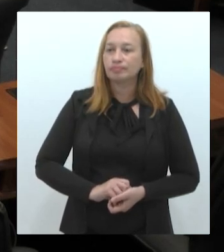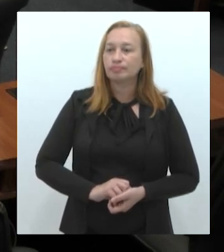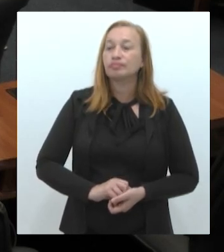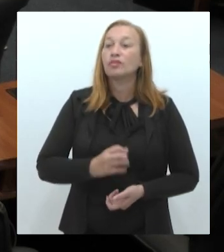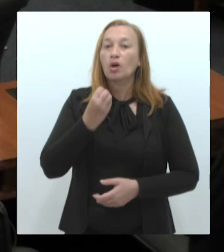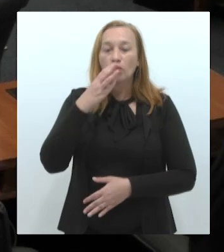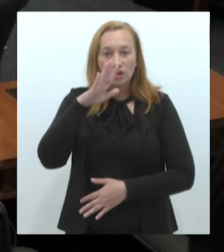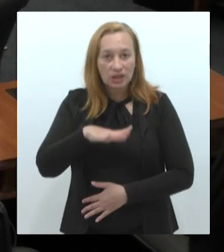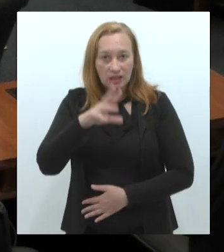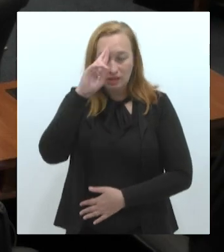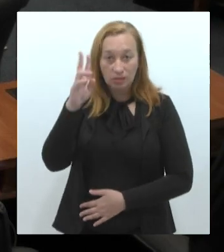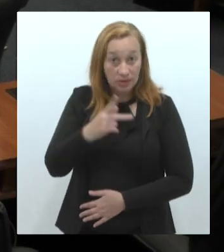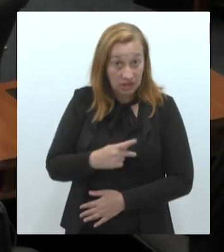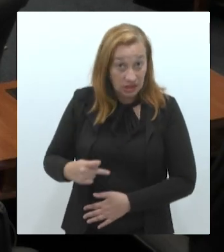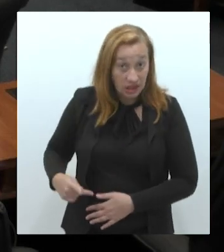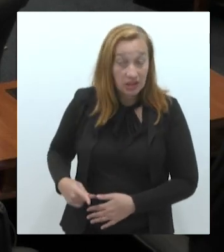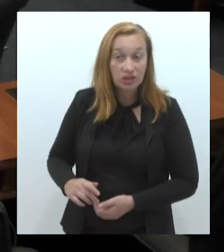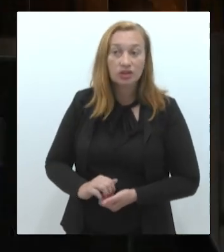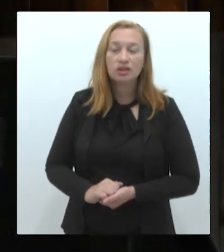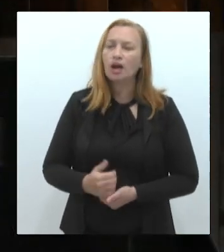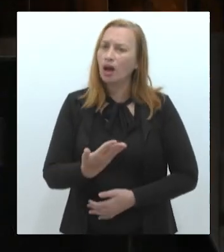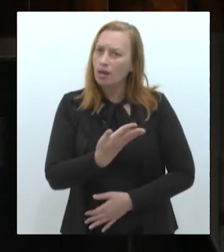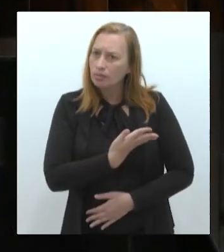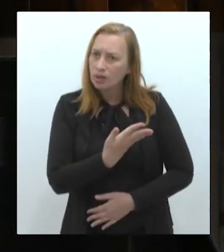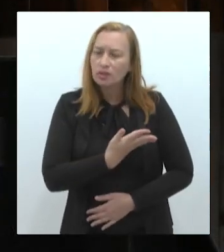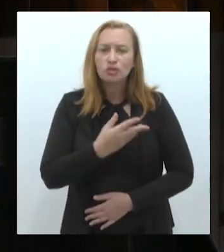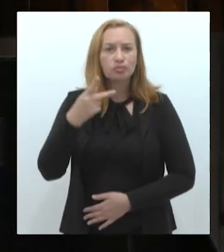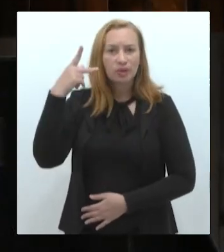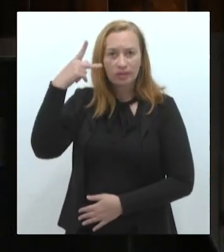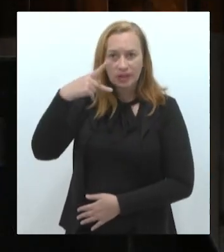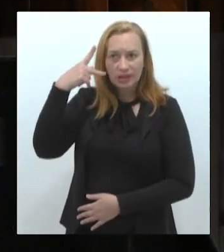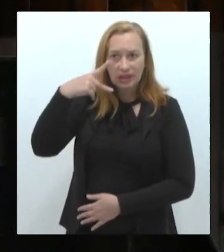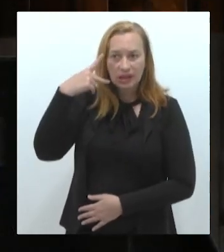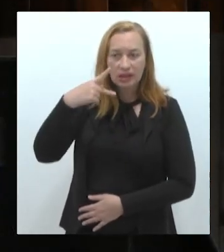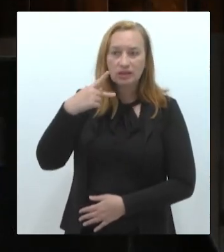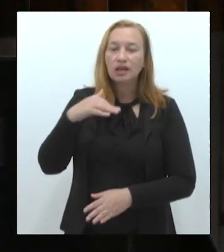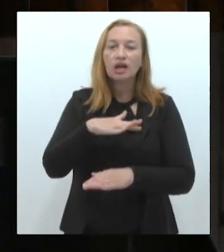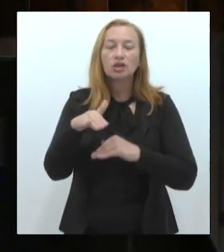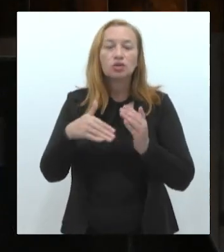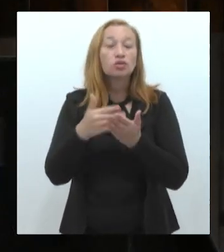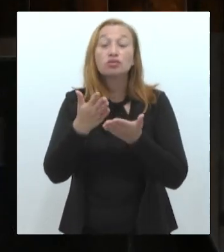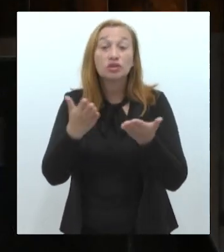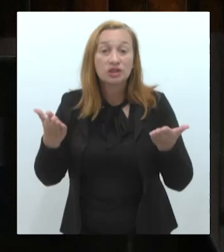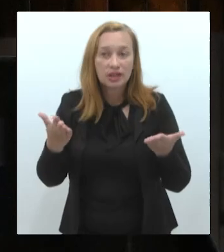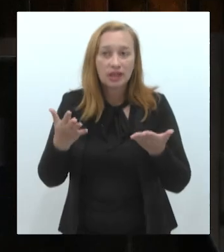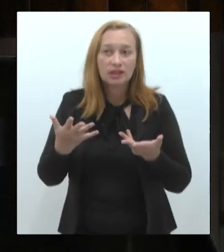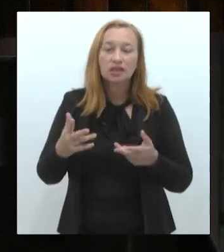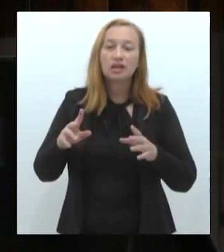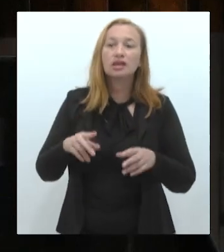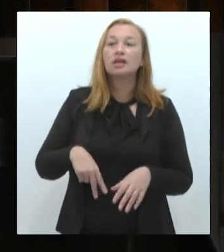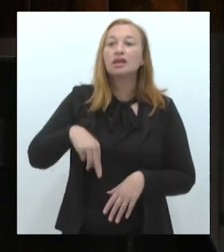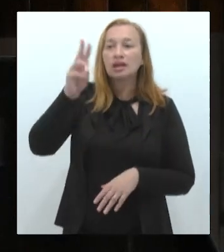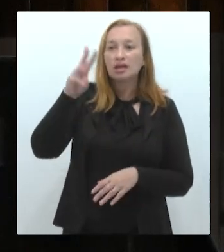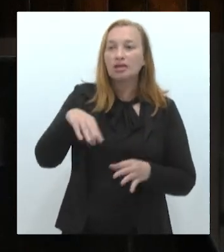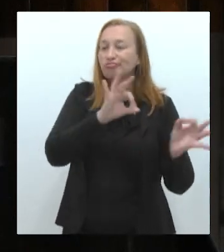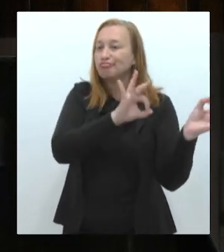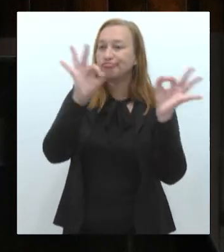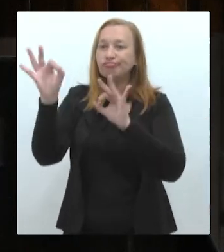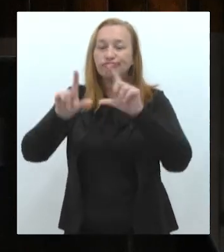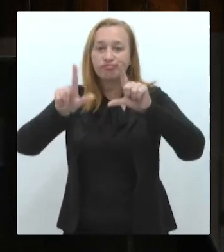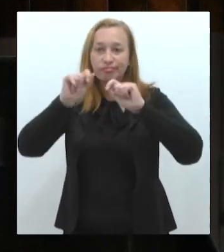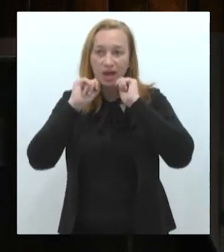Boa tarde, presidente, nobres colegas parlamentares, público presente e quem nos assiste pela TV